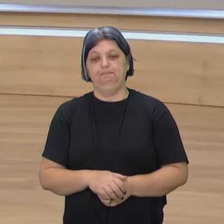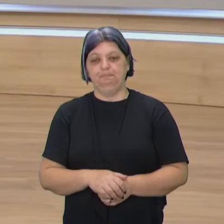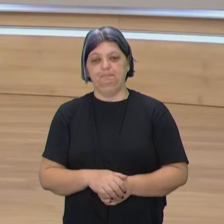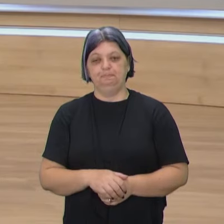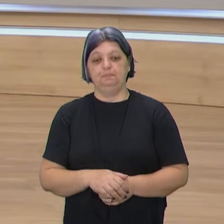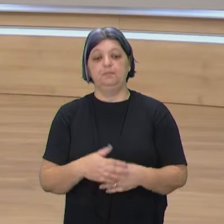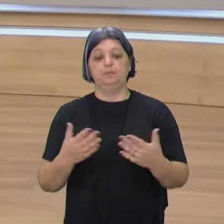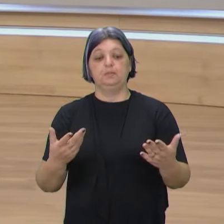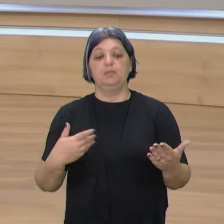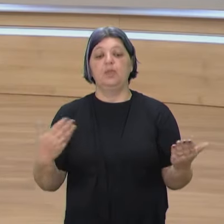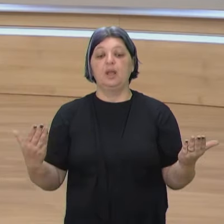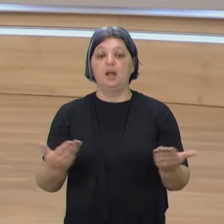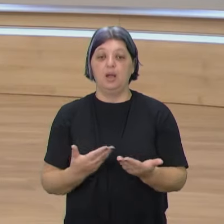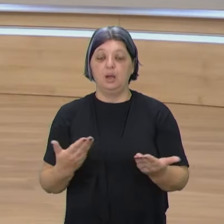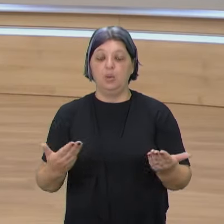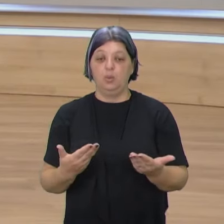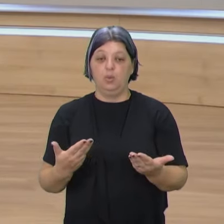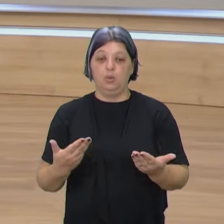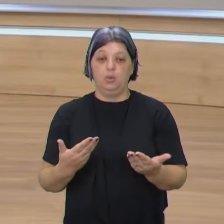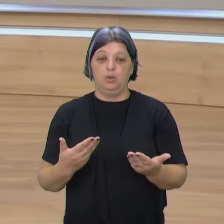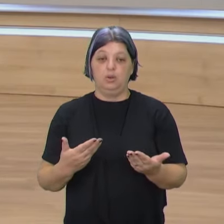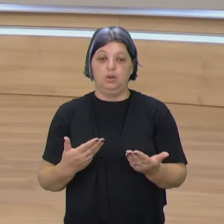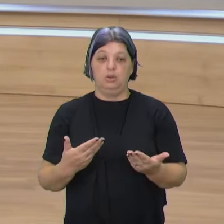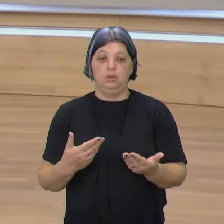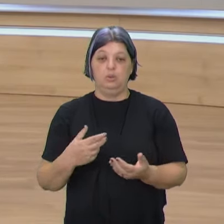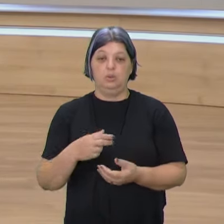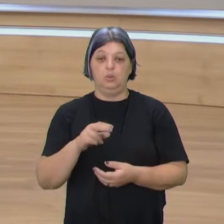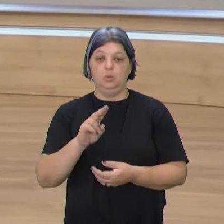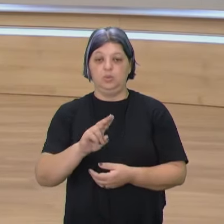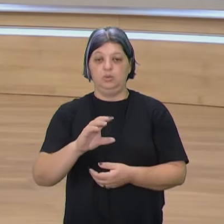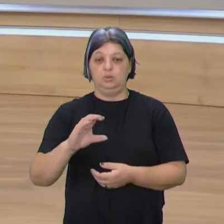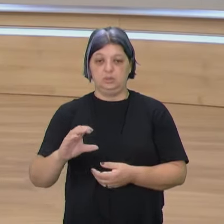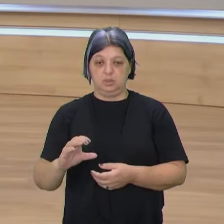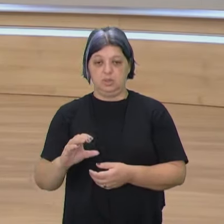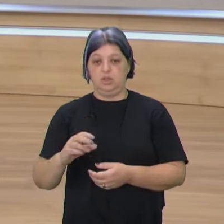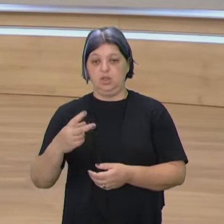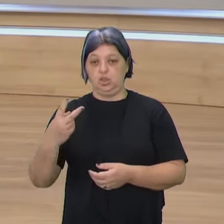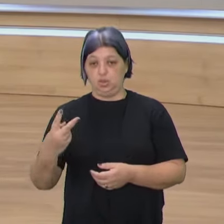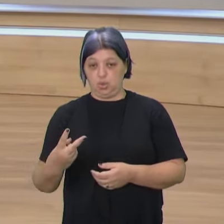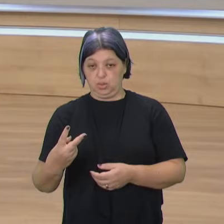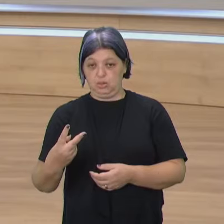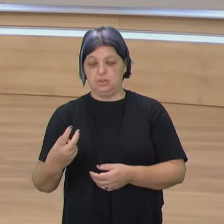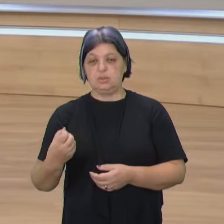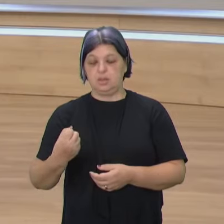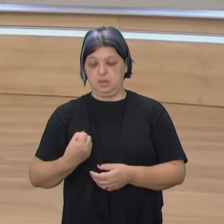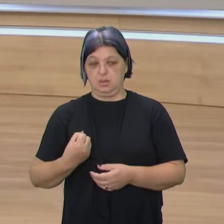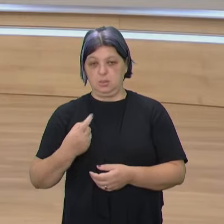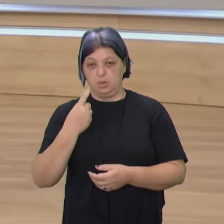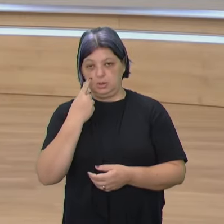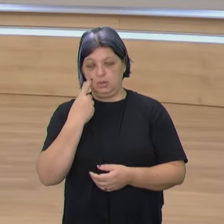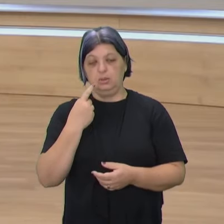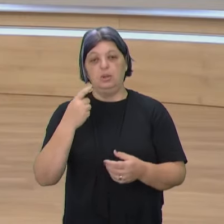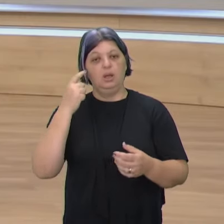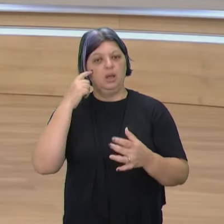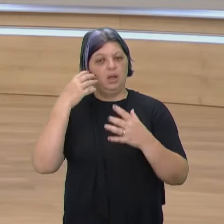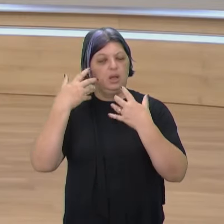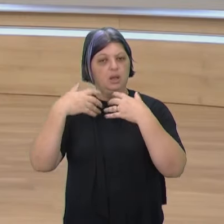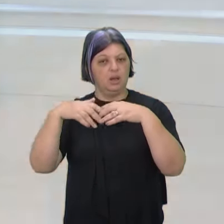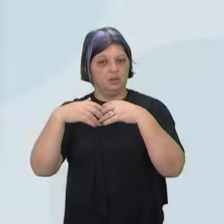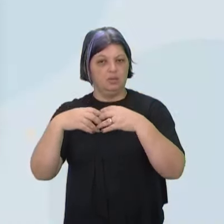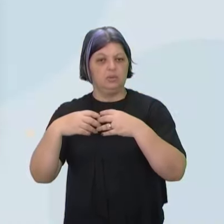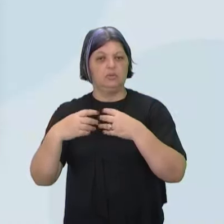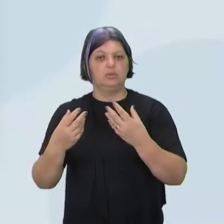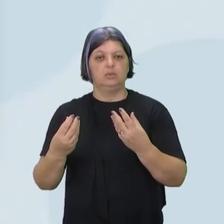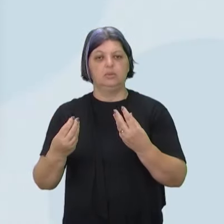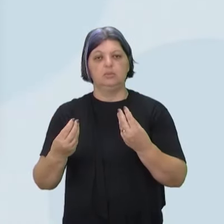nós vamos pegar um componente curricular de número 2, cujo tema são reflexões sobre o